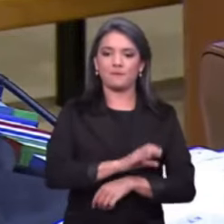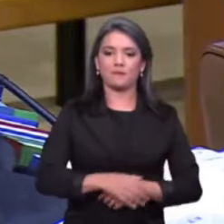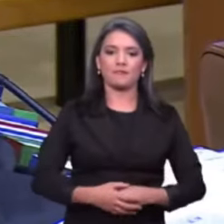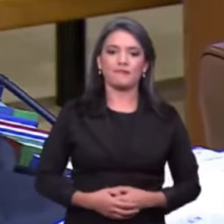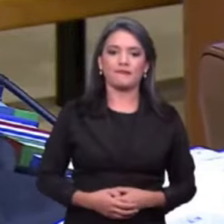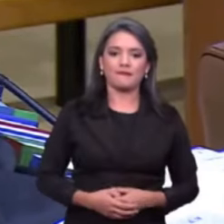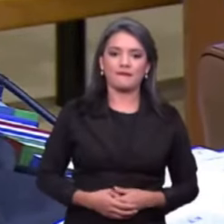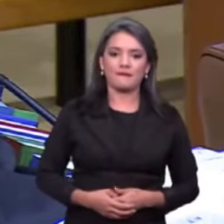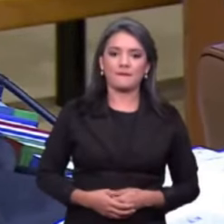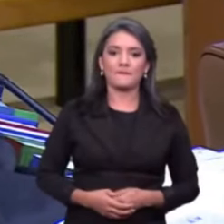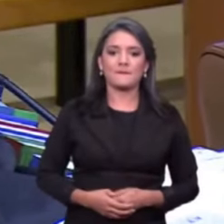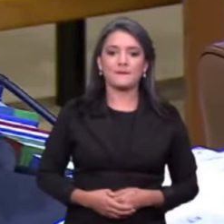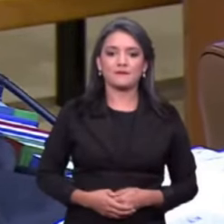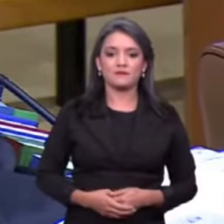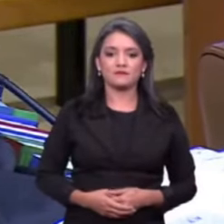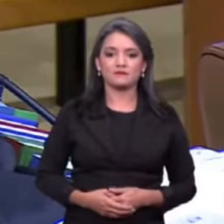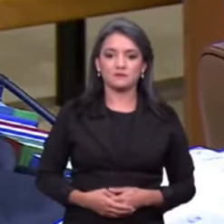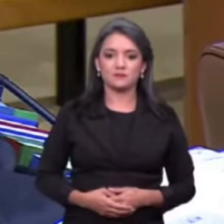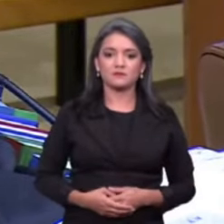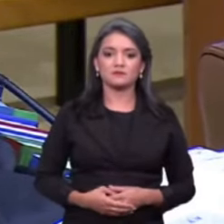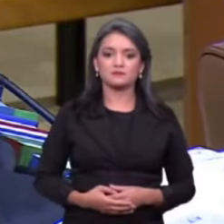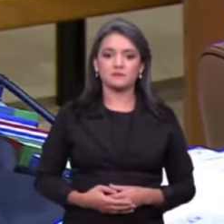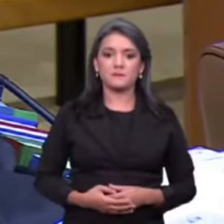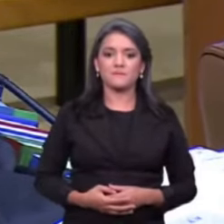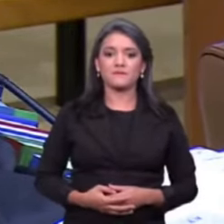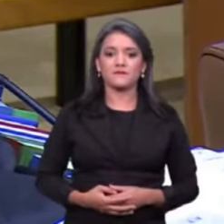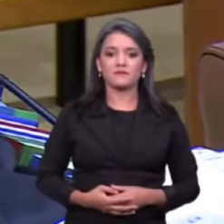A legalização a partir da Cannabis Act,